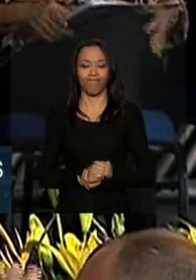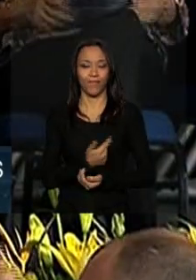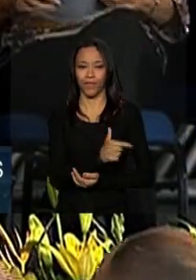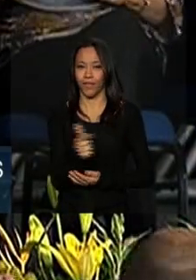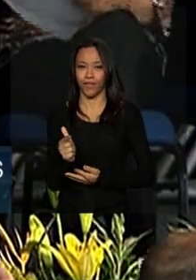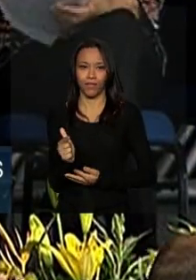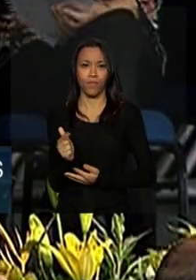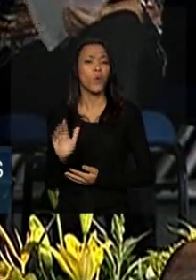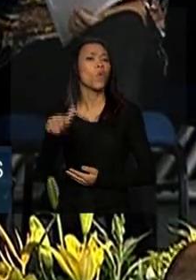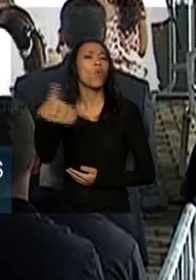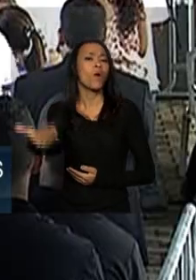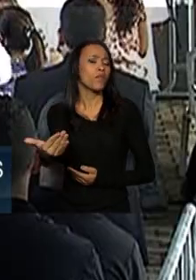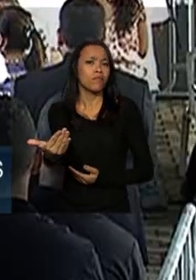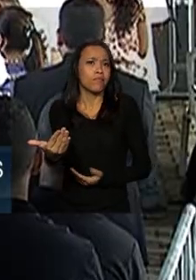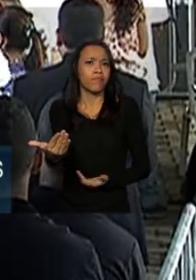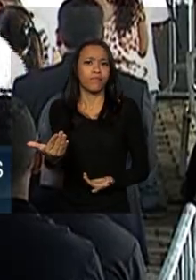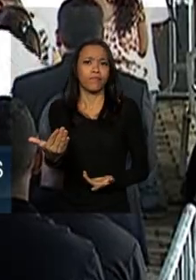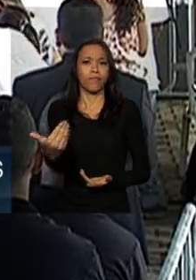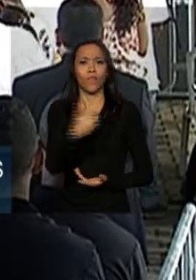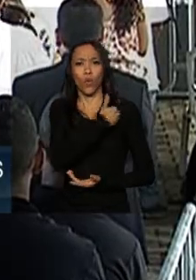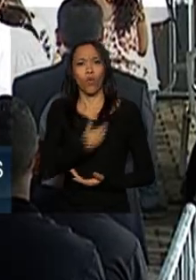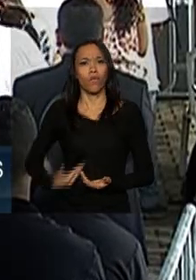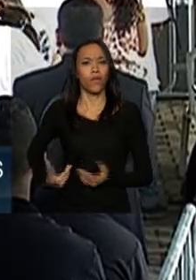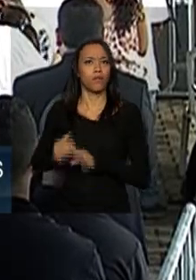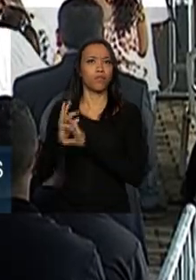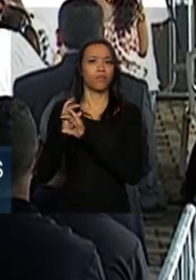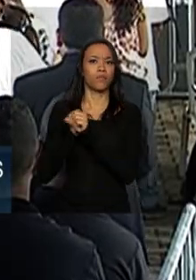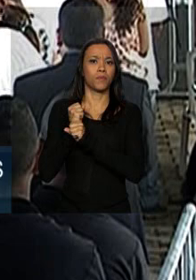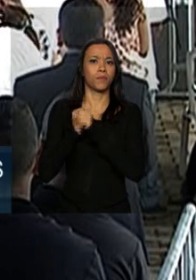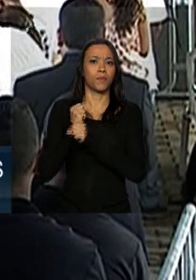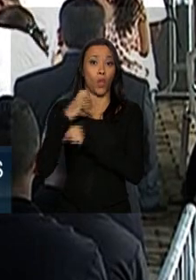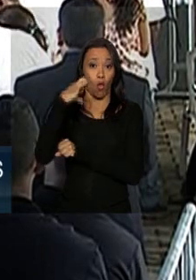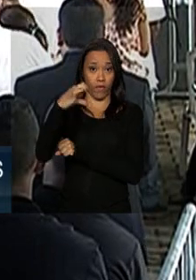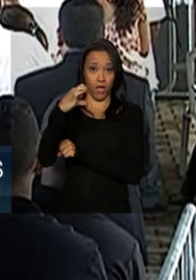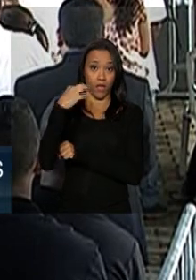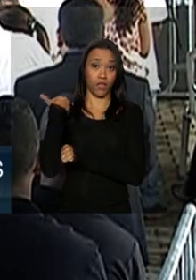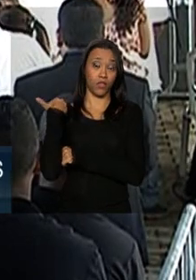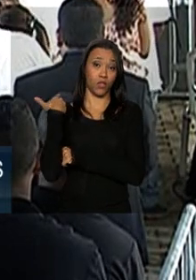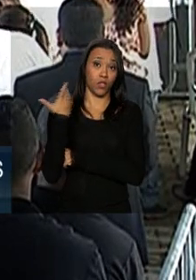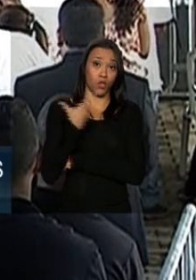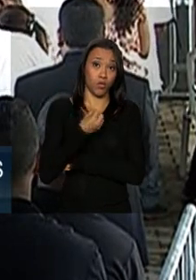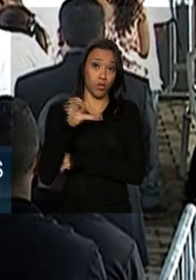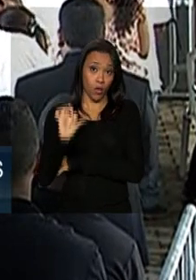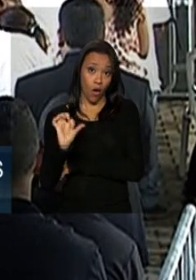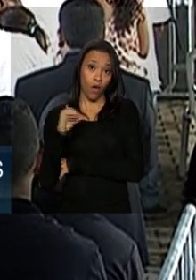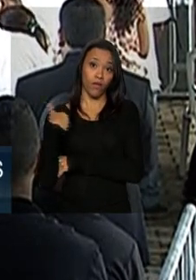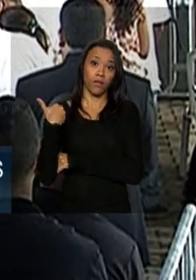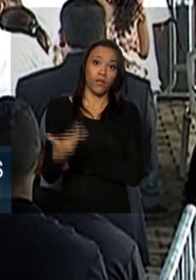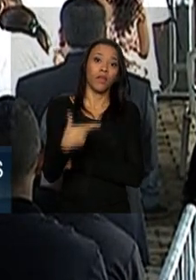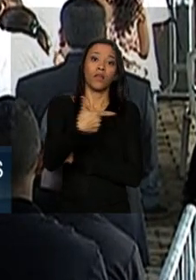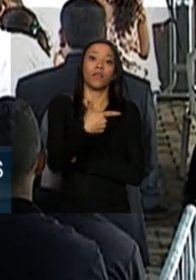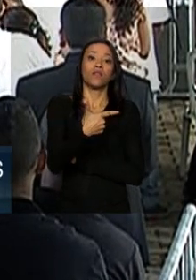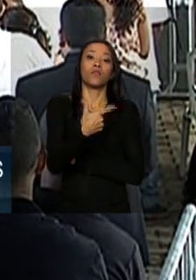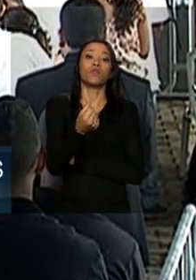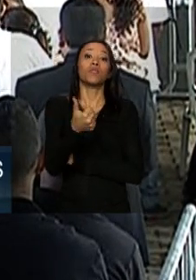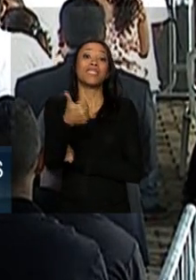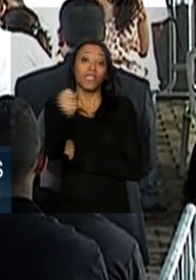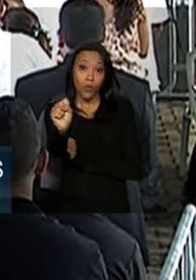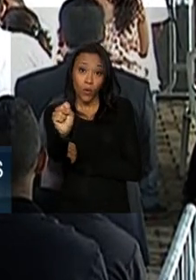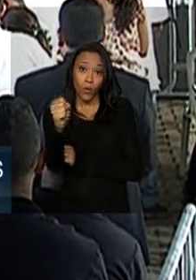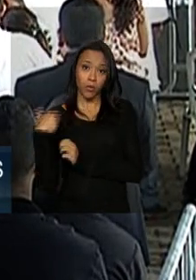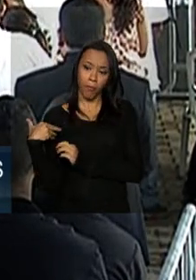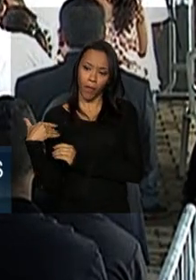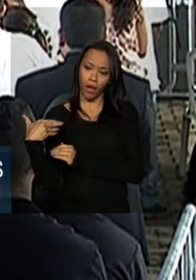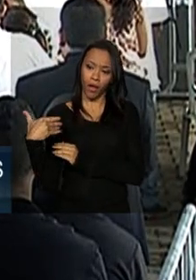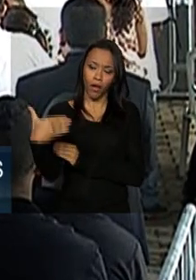Quando é que um governo, em 9 anos, de 2009 a 2018, querido amigo e prefeito